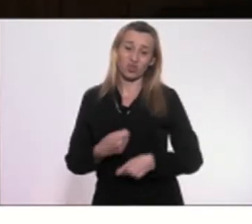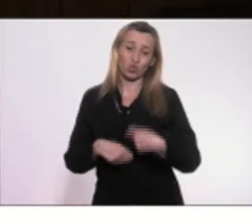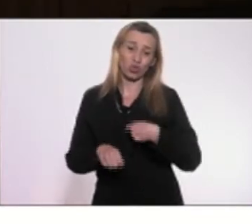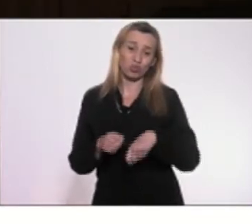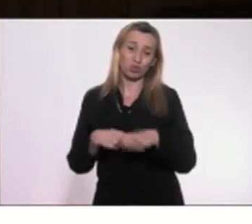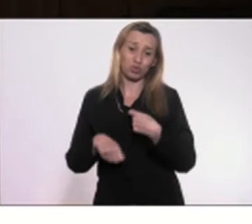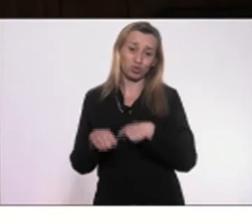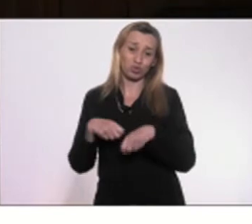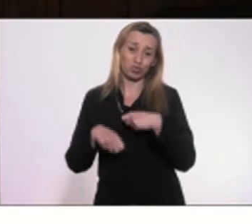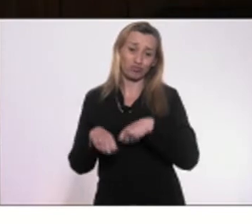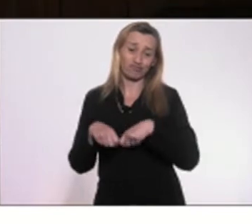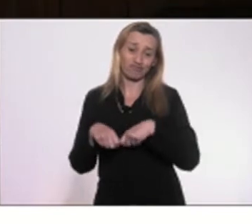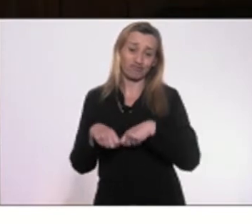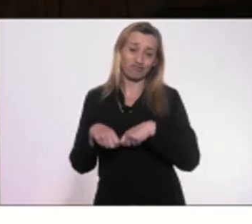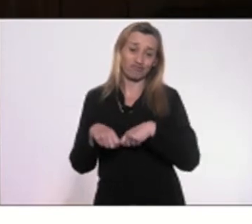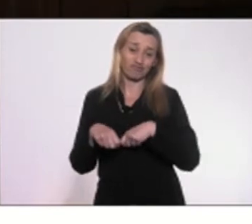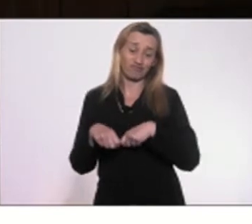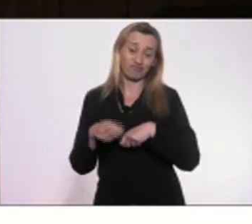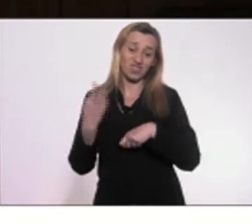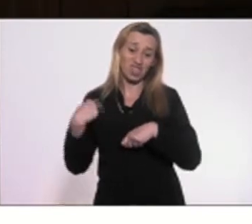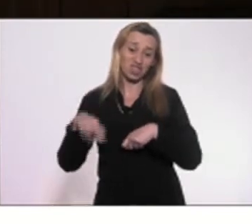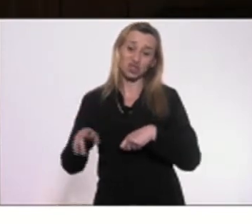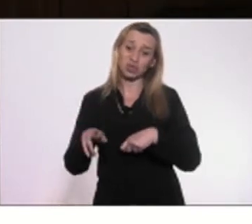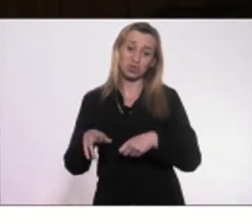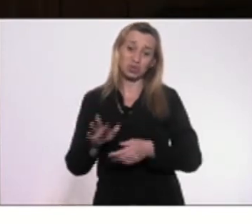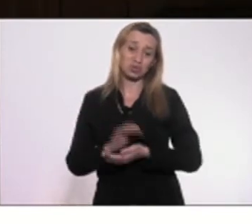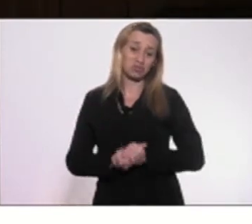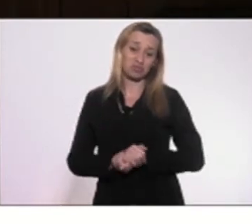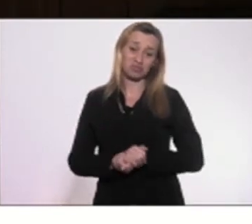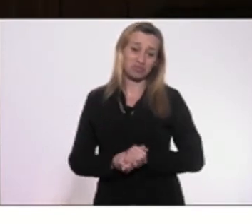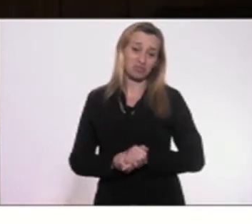econômicos e religiosos.